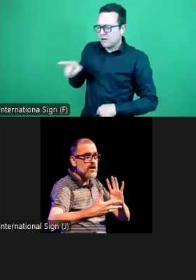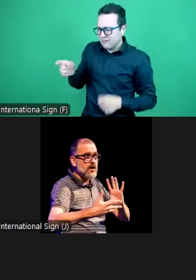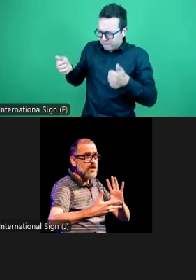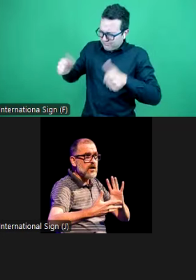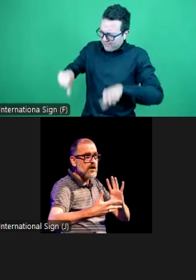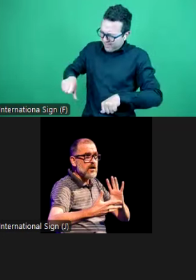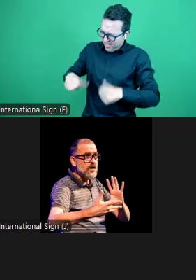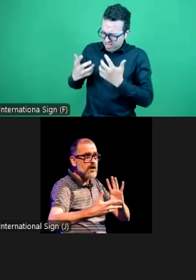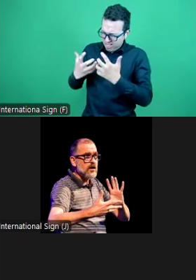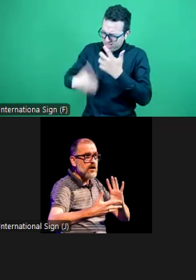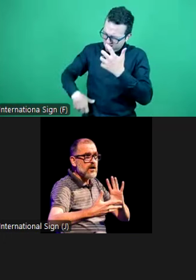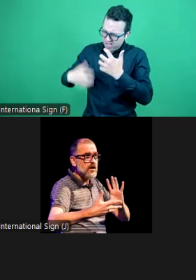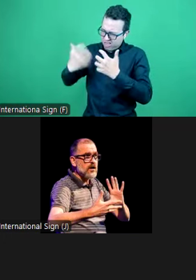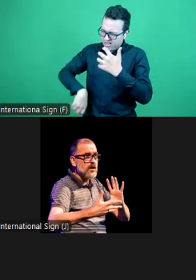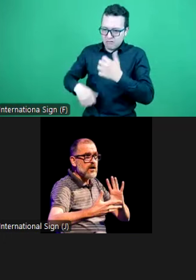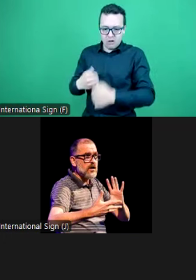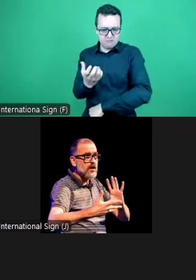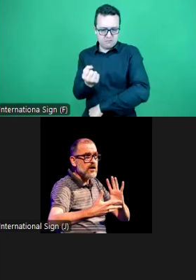de pressão arterial.